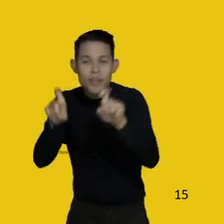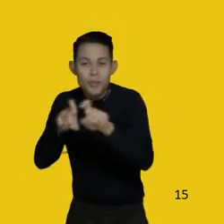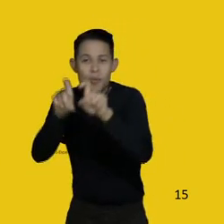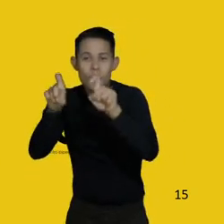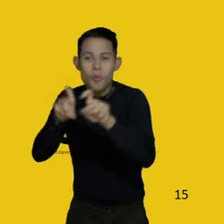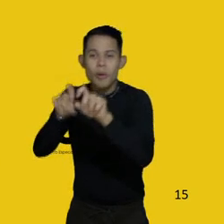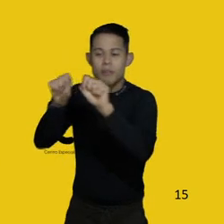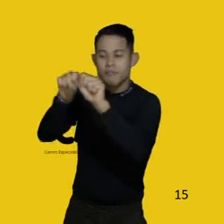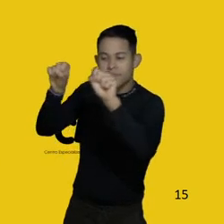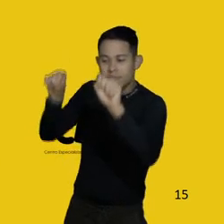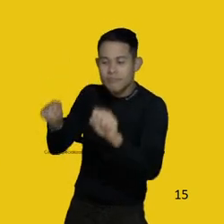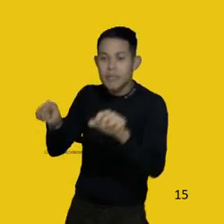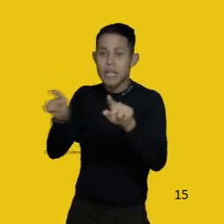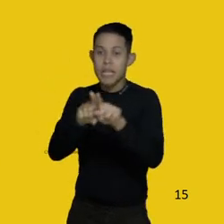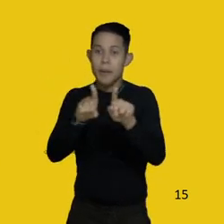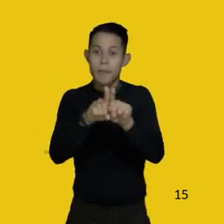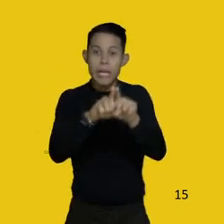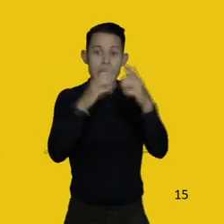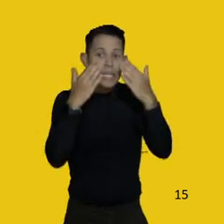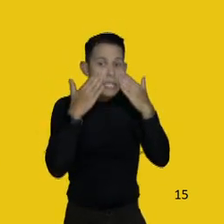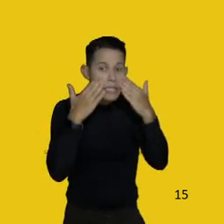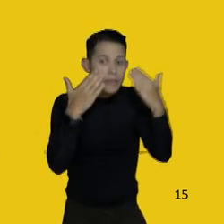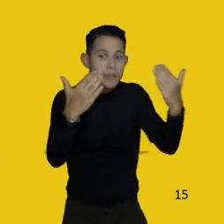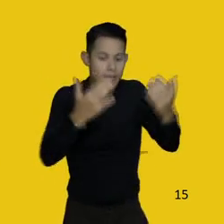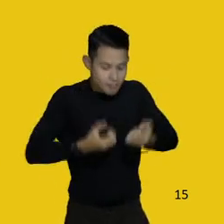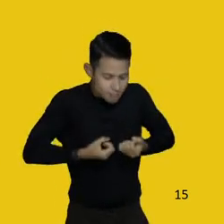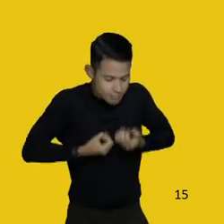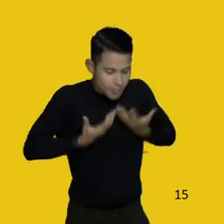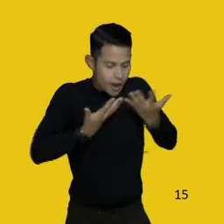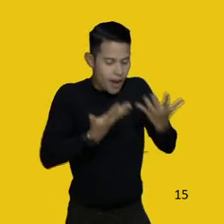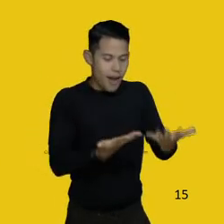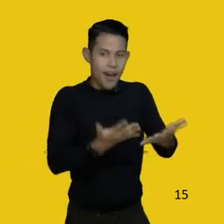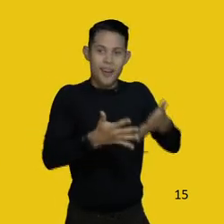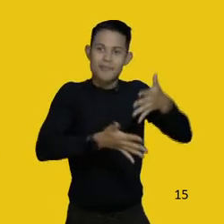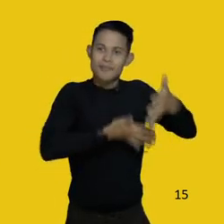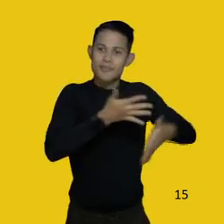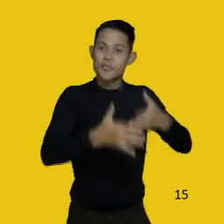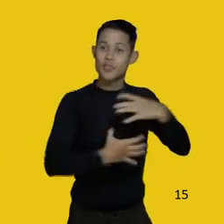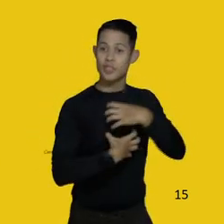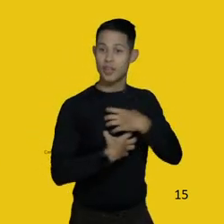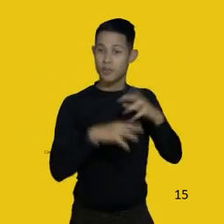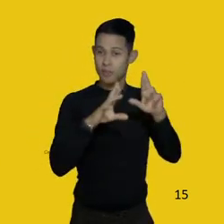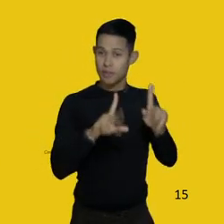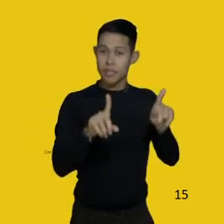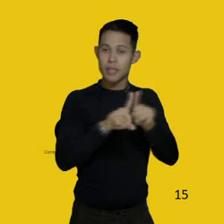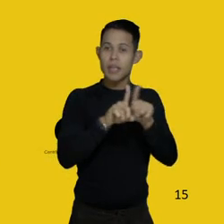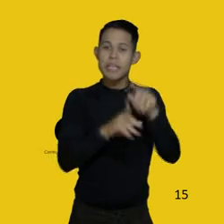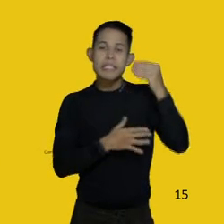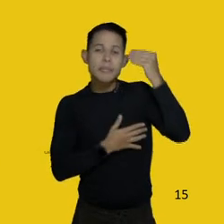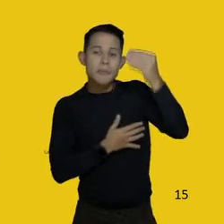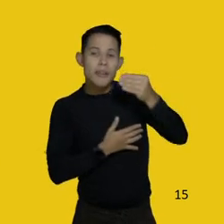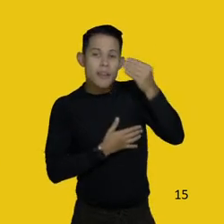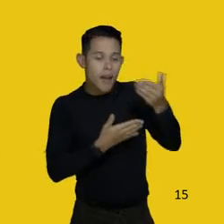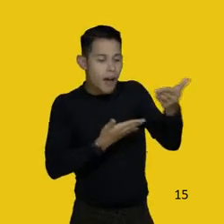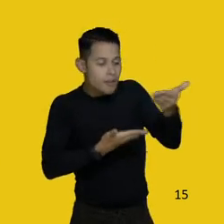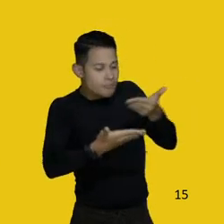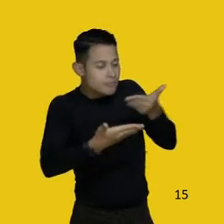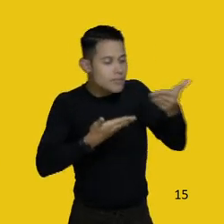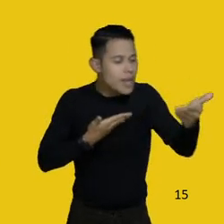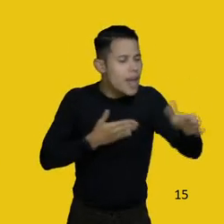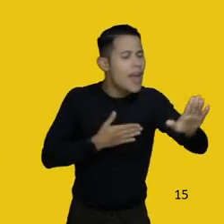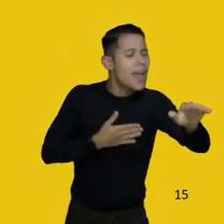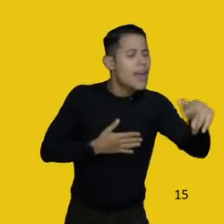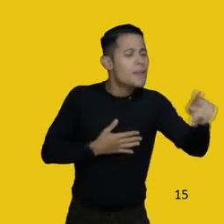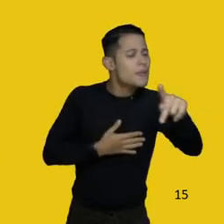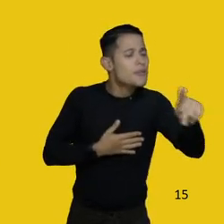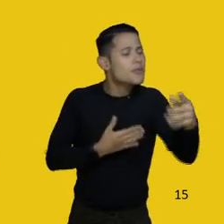expressar-se de outras formas trocar experiência com outros professores Professor o que que deu certo com teu aluninho me